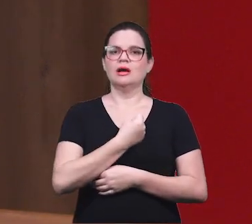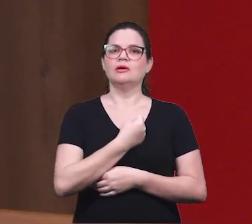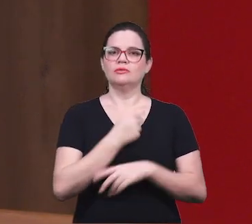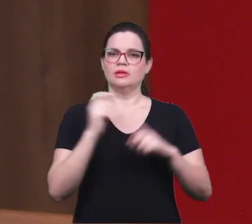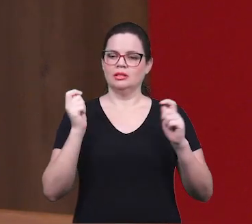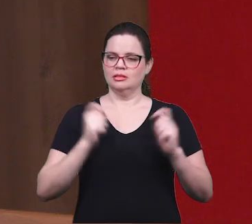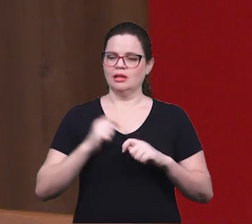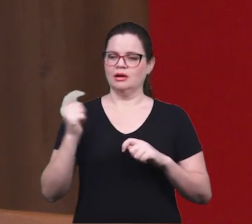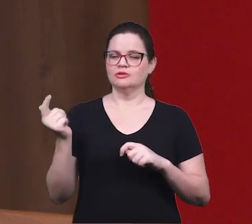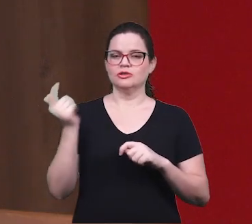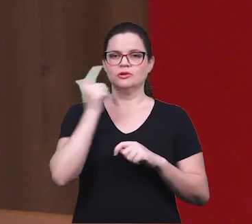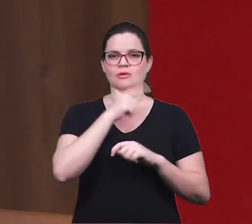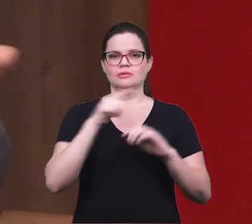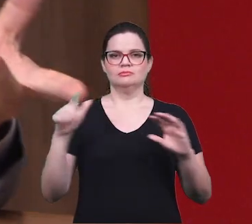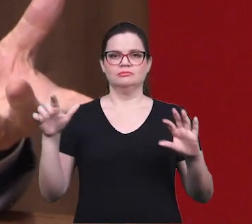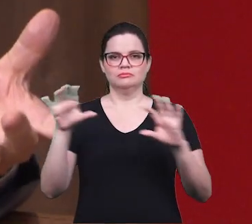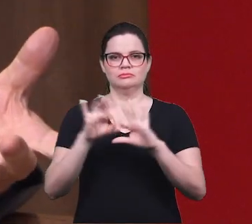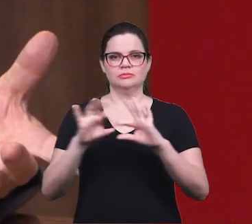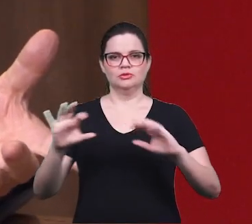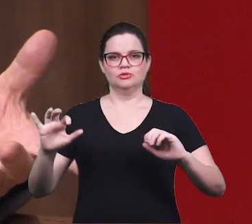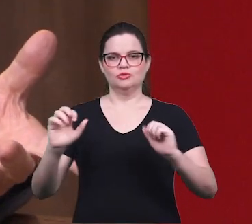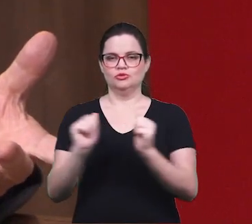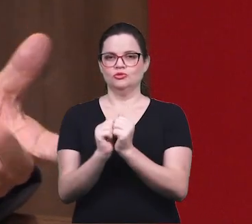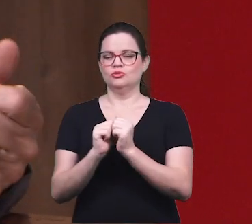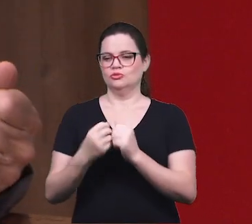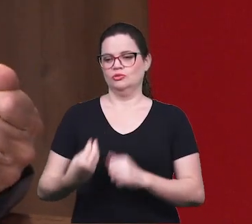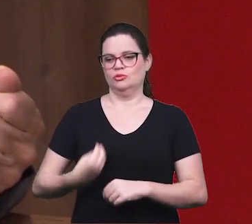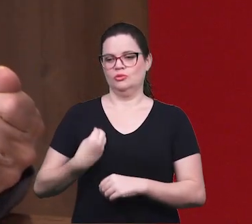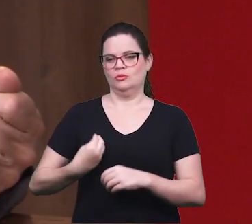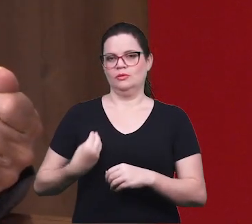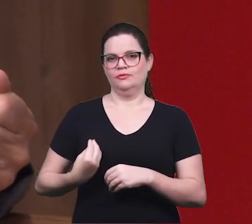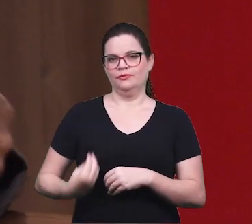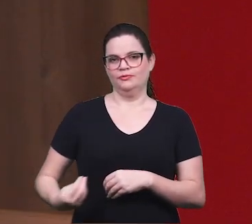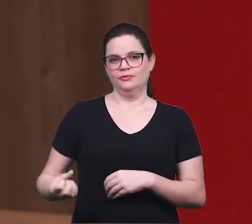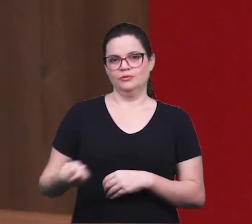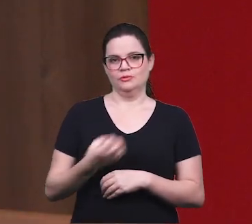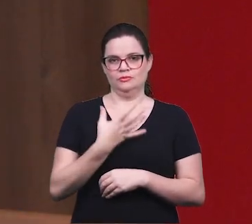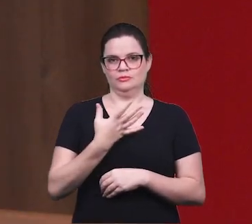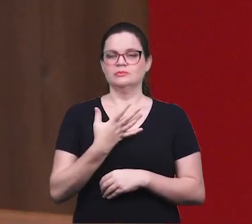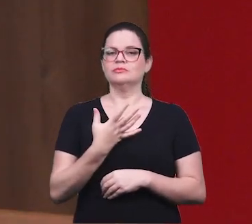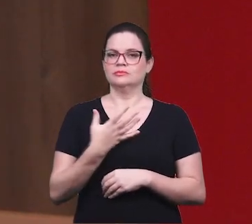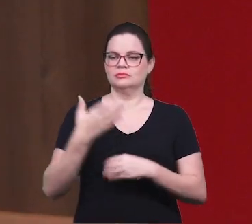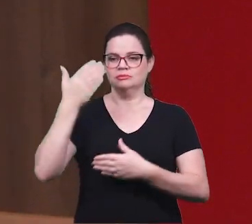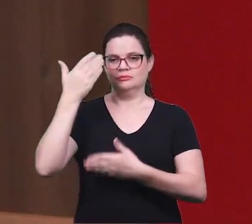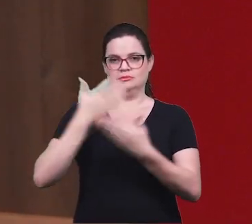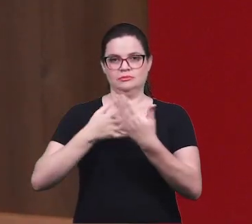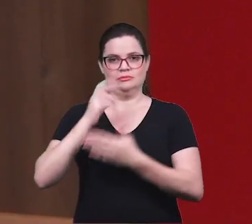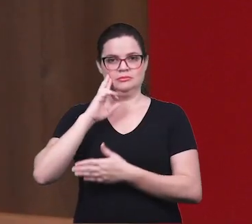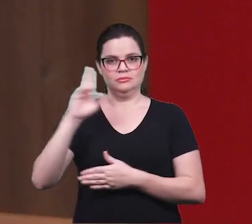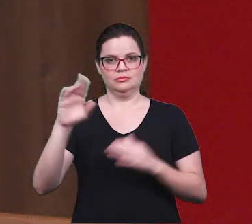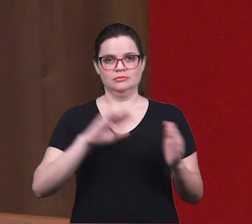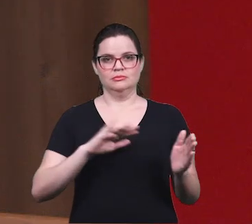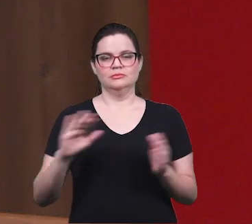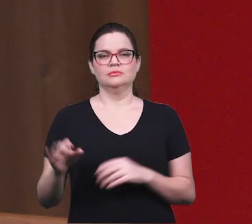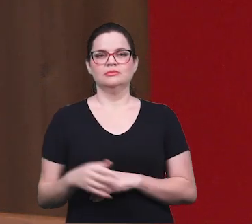em condições de estarmos numa nova vida na presença de Deus. O professor